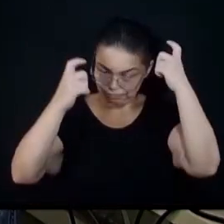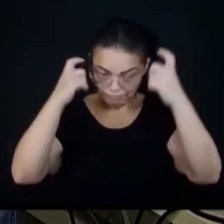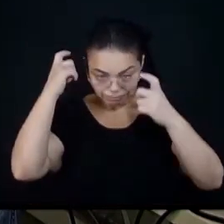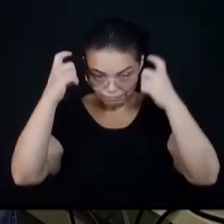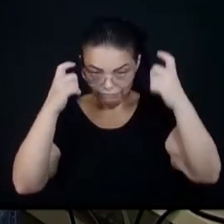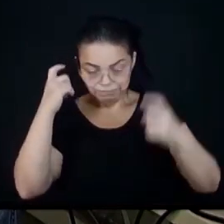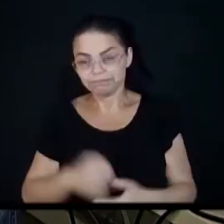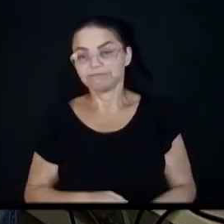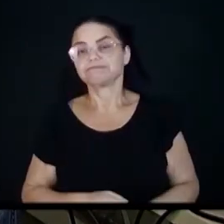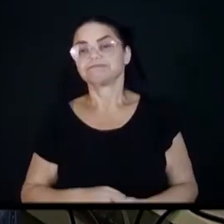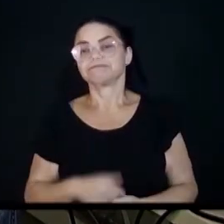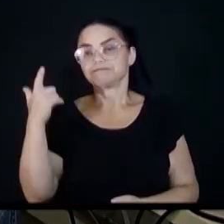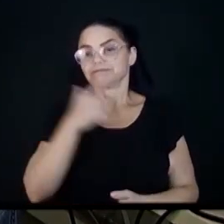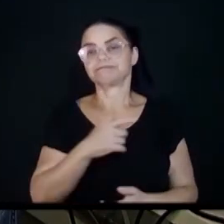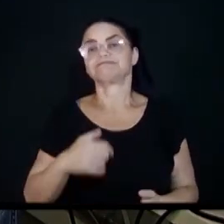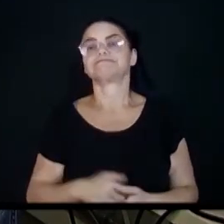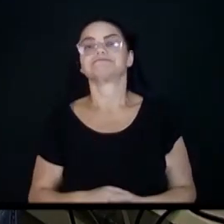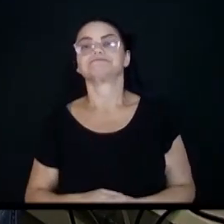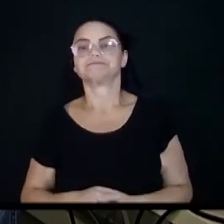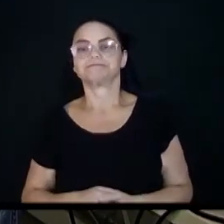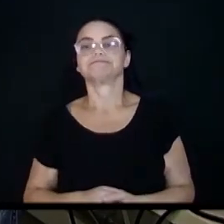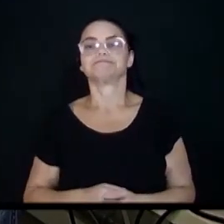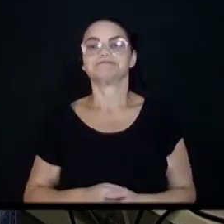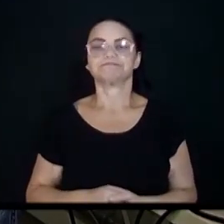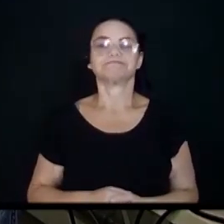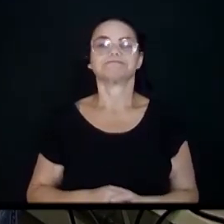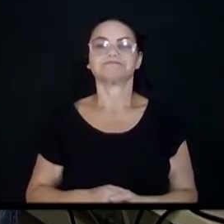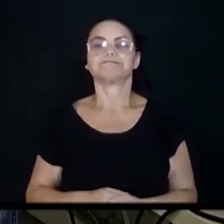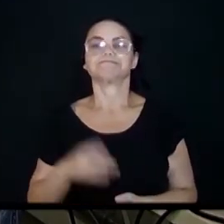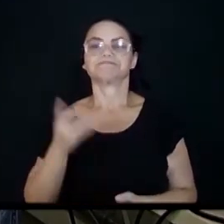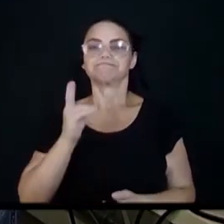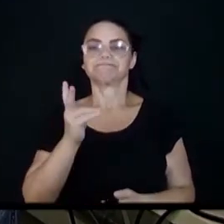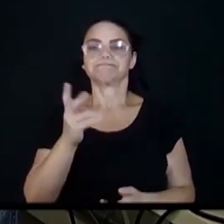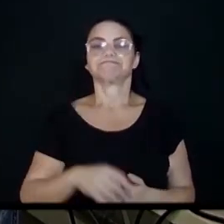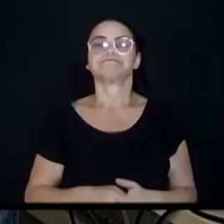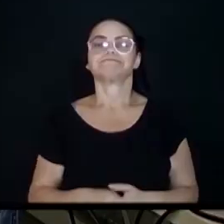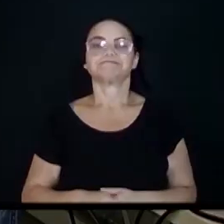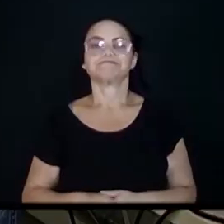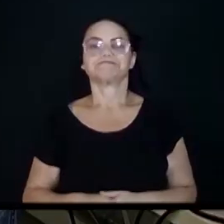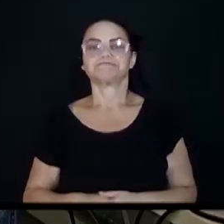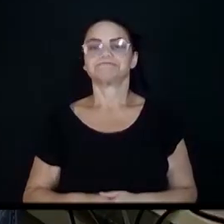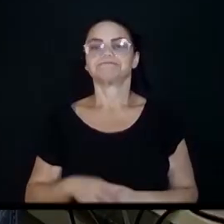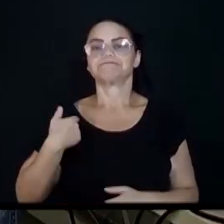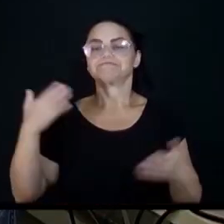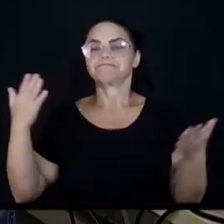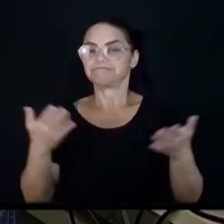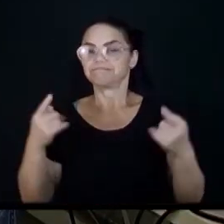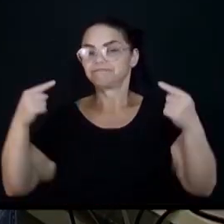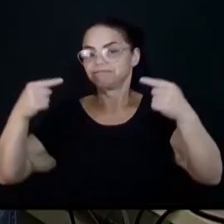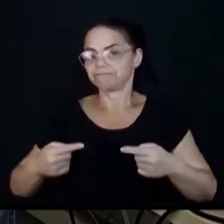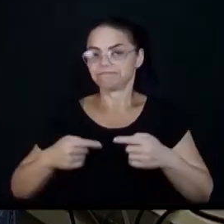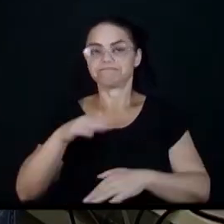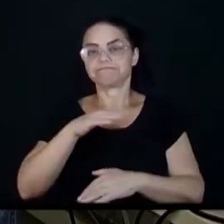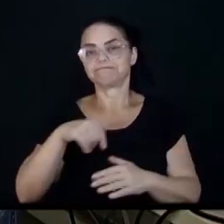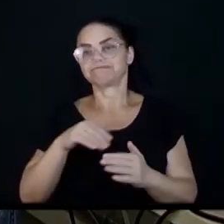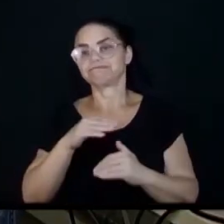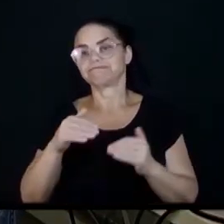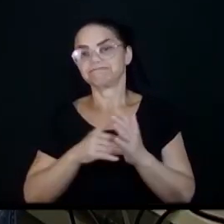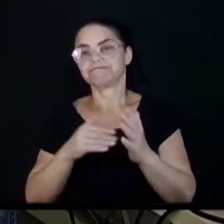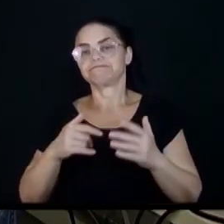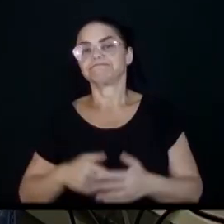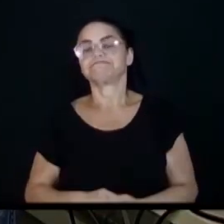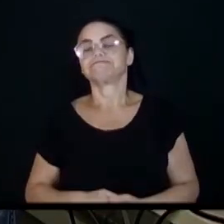conseguir manter assim. Então esse é o maior desafio, né, de todos vocês que atuam aqui na